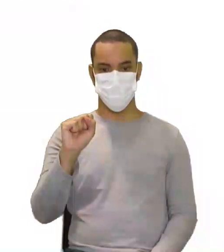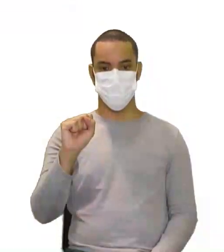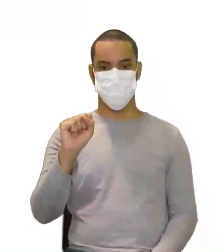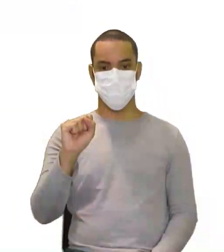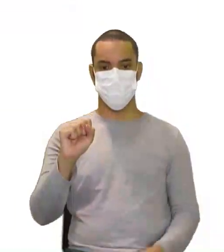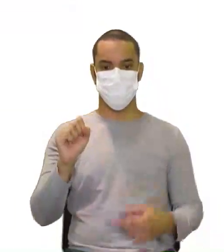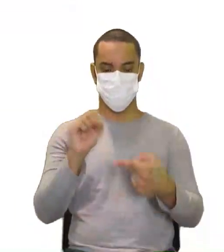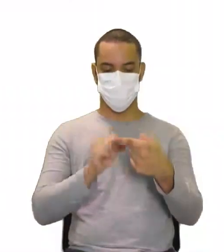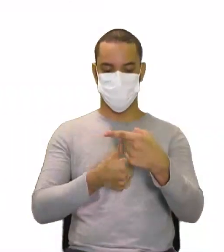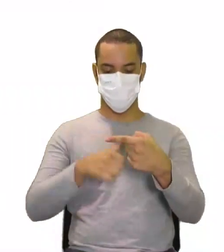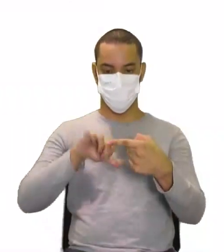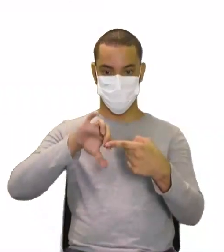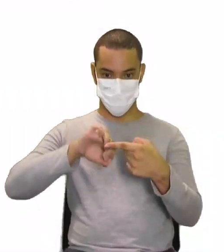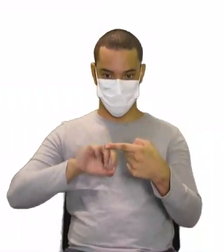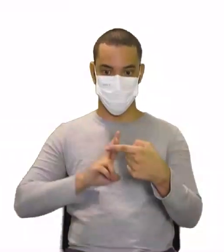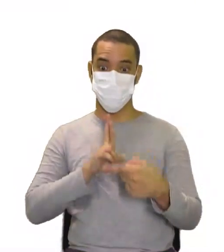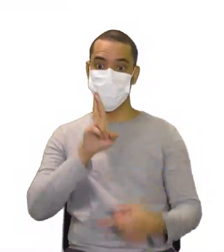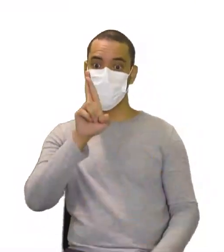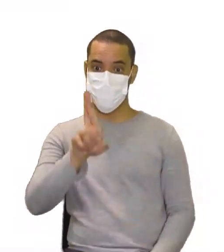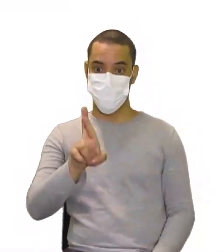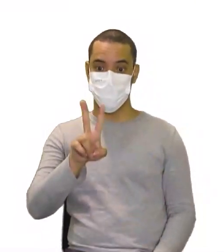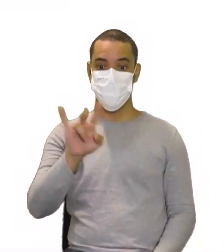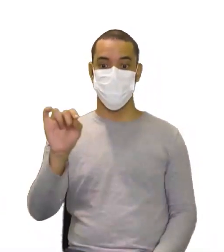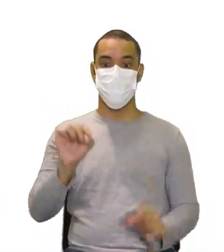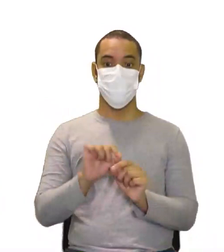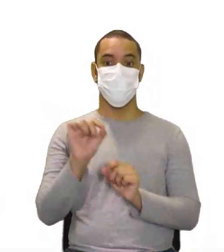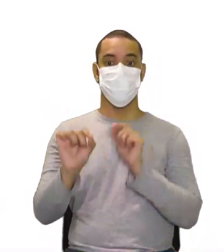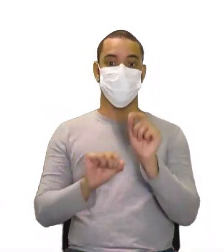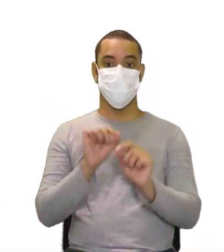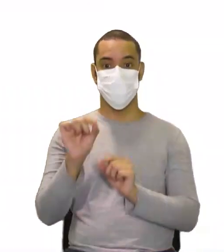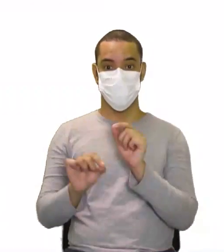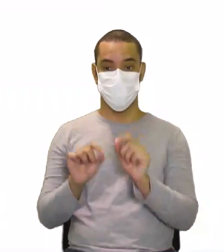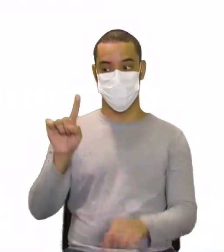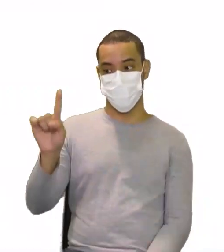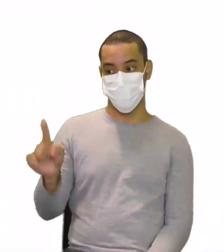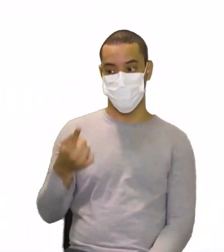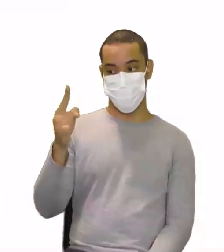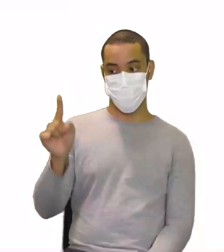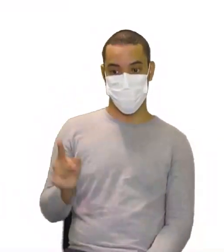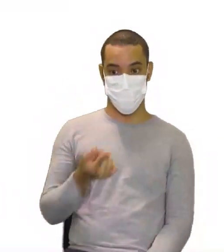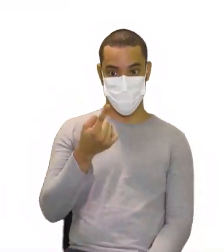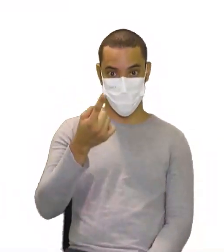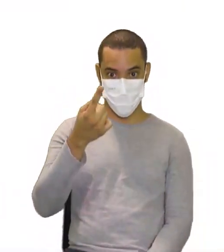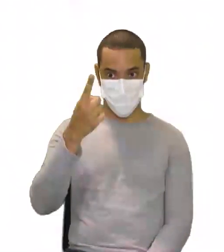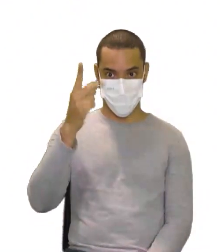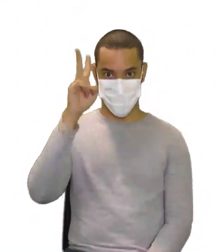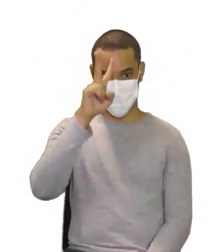você vai chegar em um resultado. Aí você vai ter que fazer o quê? Deslocar a vírgula